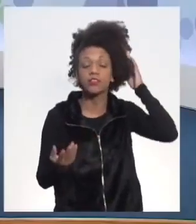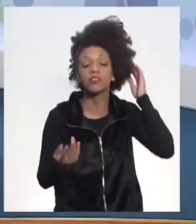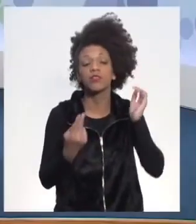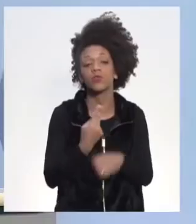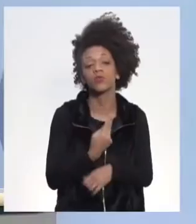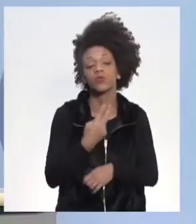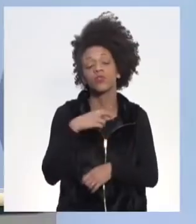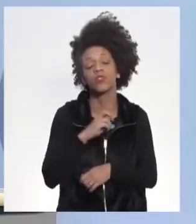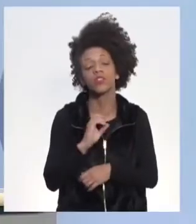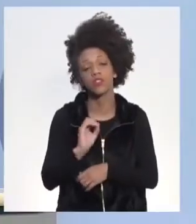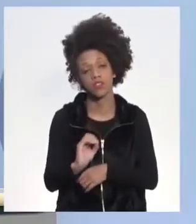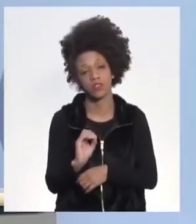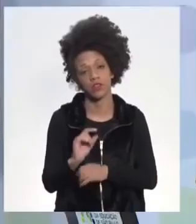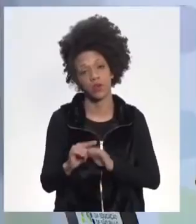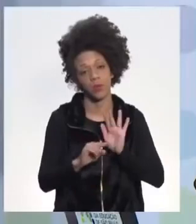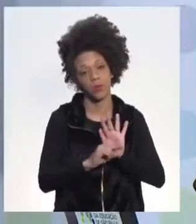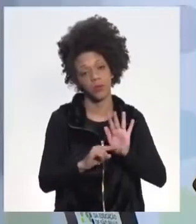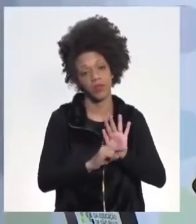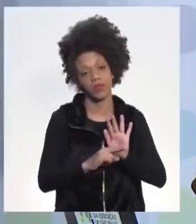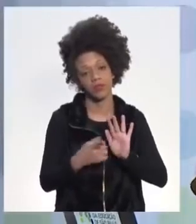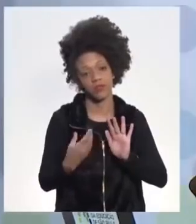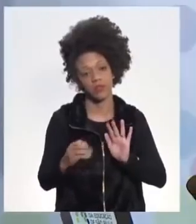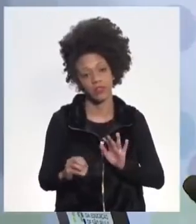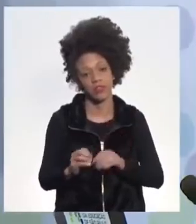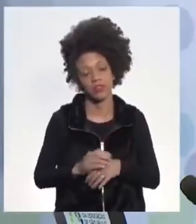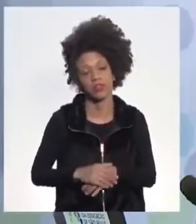R$250 menos R$10,